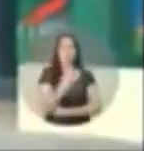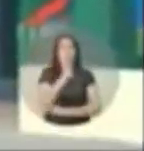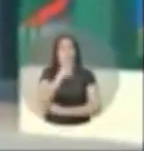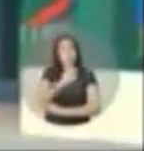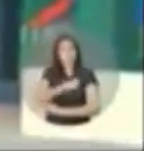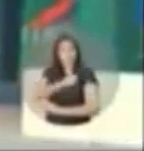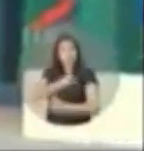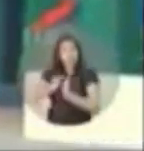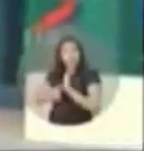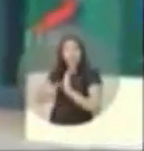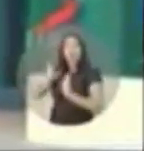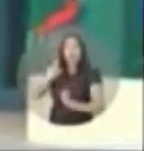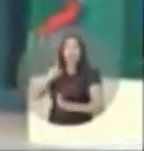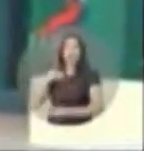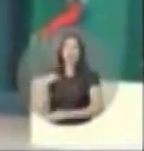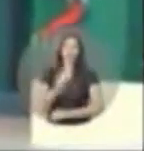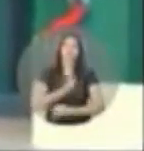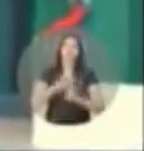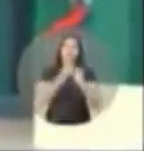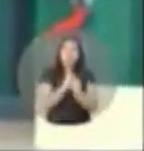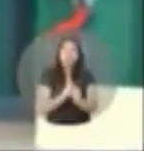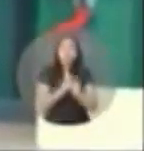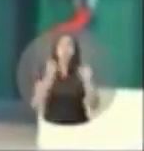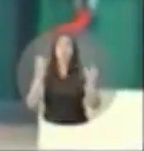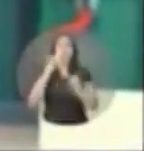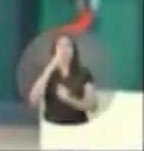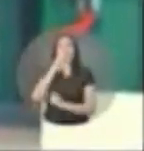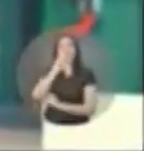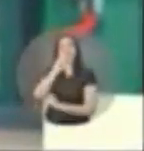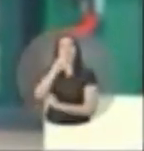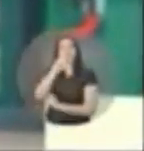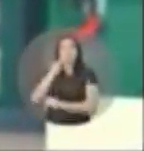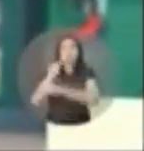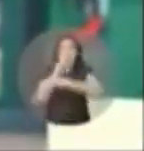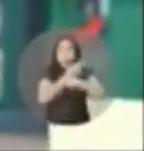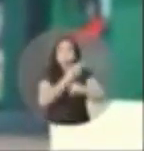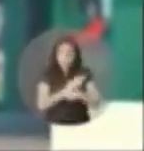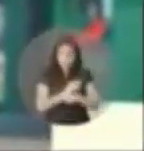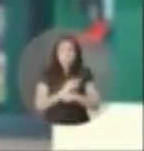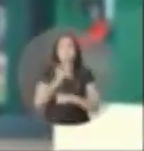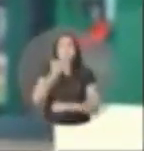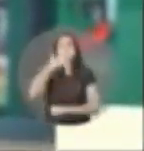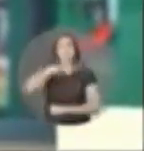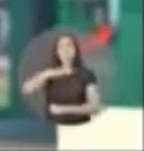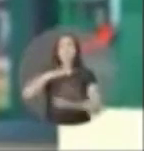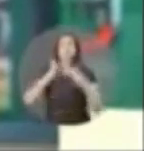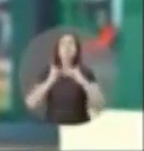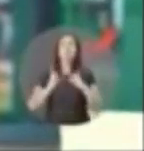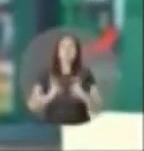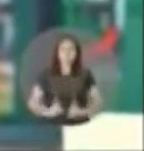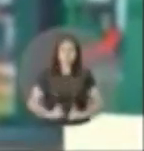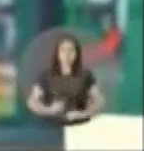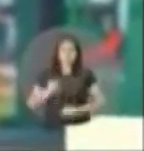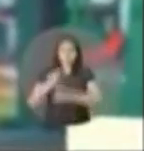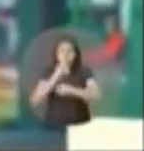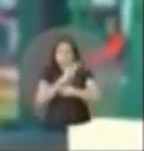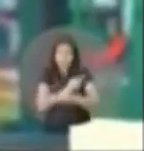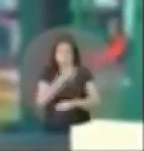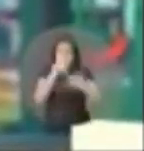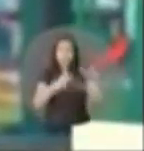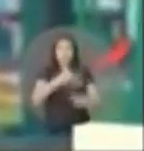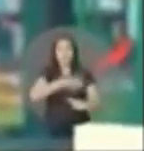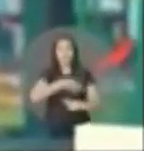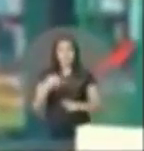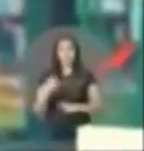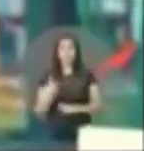também ampliou. Como o CAD, Cuidadores de Alunos com Deficiência. Uma cuidadora para tomar conta do seu filho na escola e melhorar